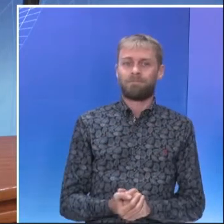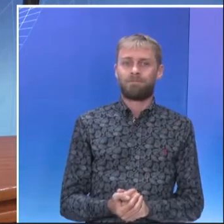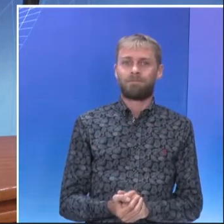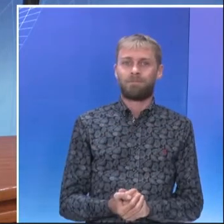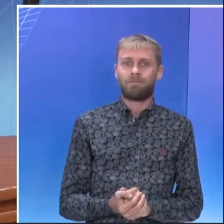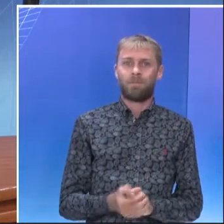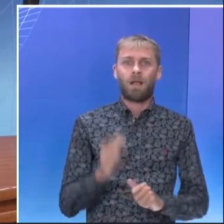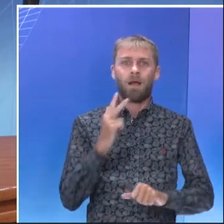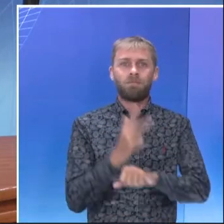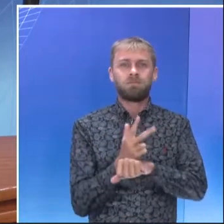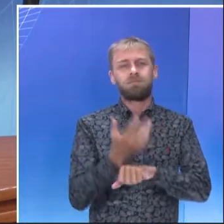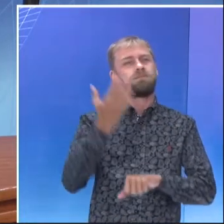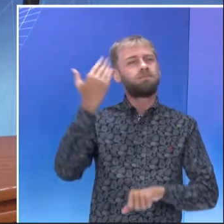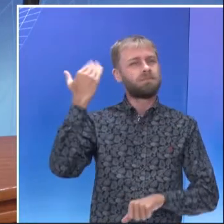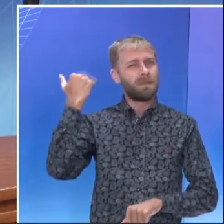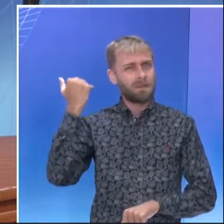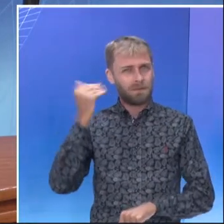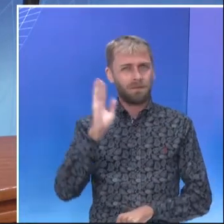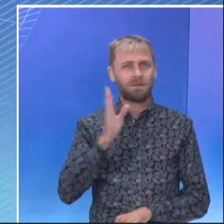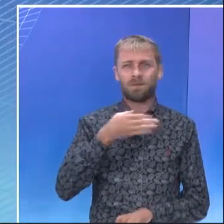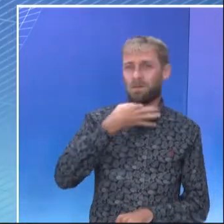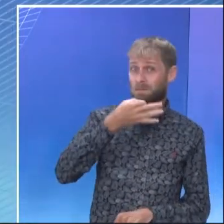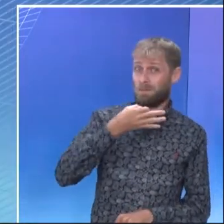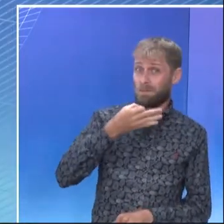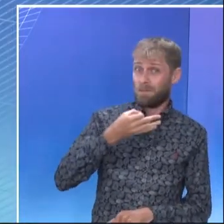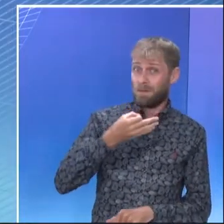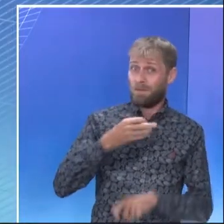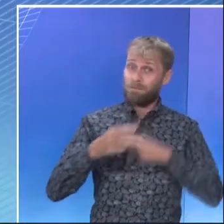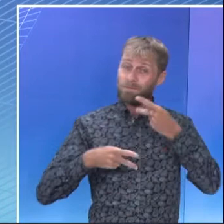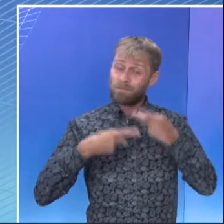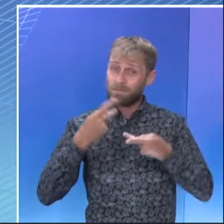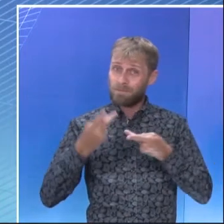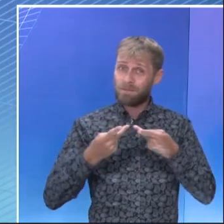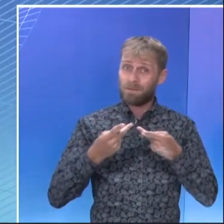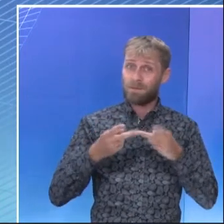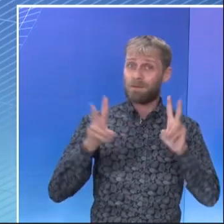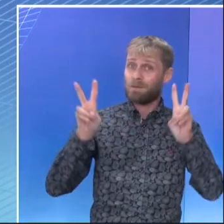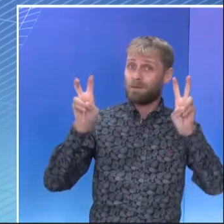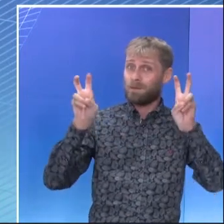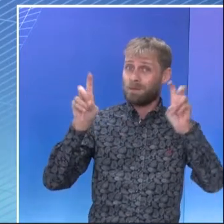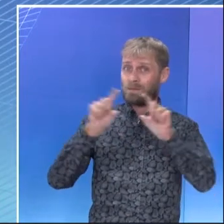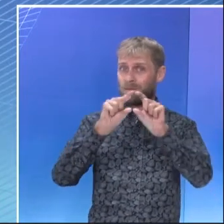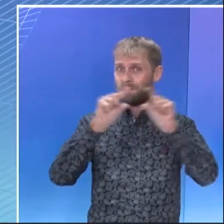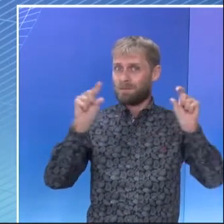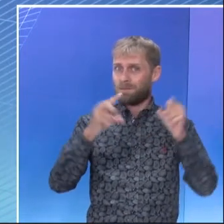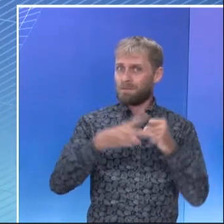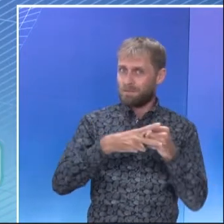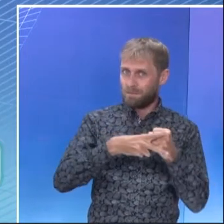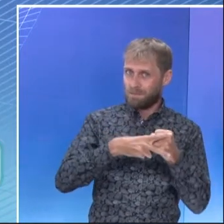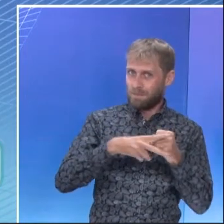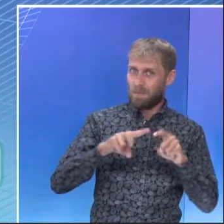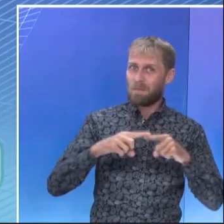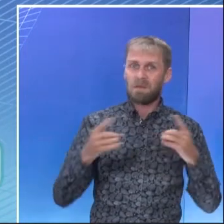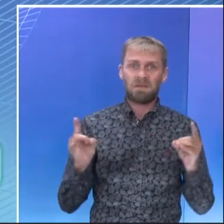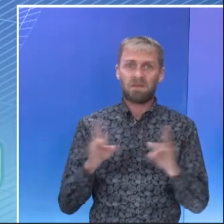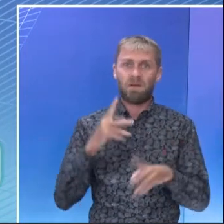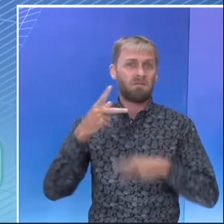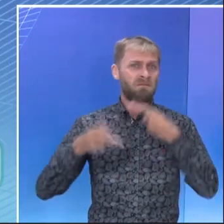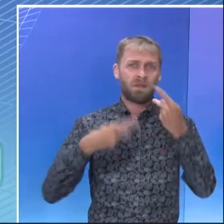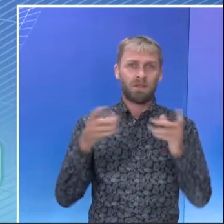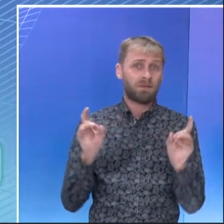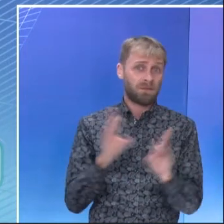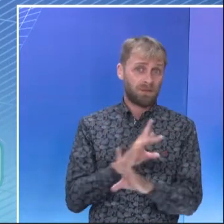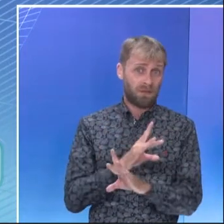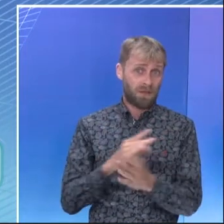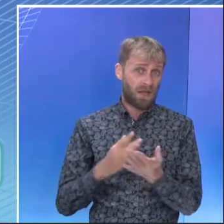No vídeo passado, eu comentei com vocês sobre os phrasal verbs, mas eu só citei alguns deles e